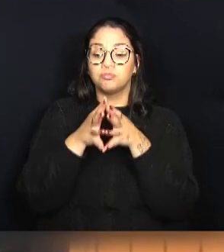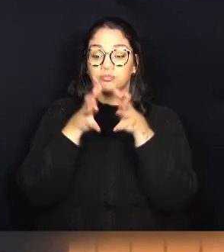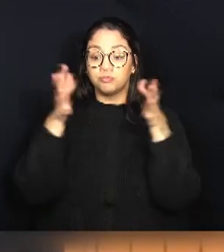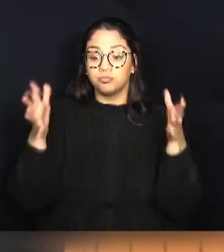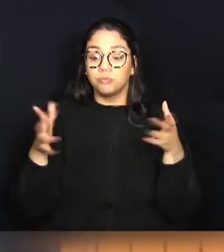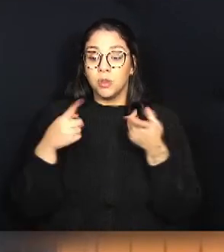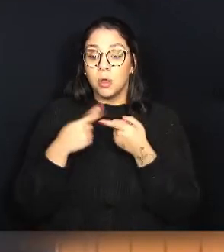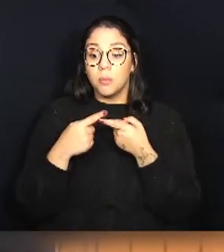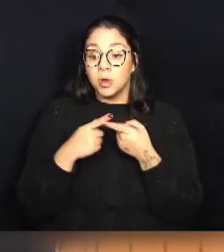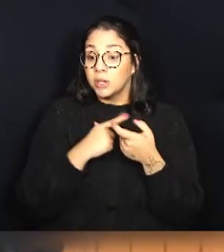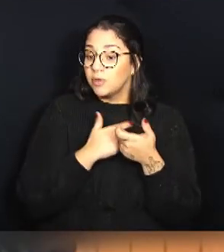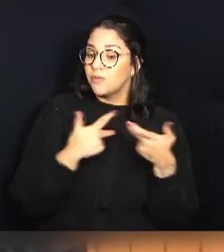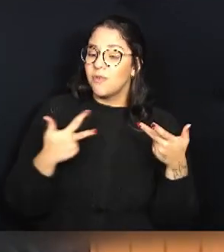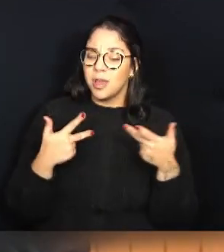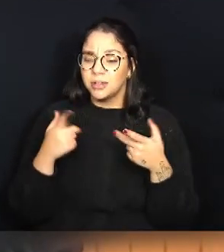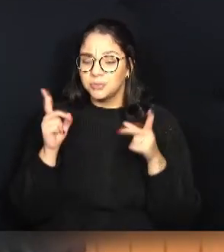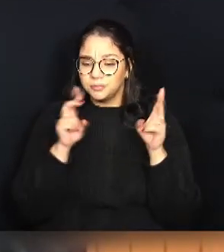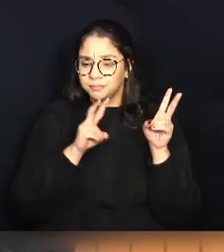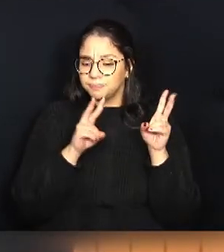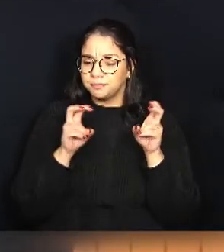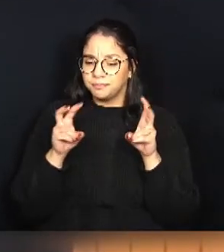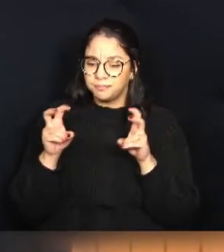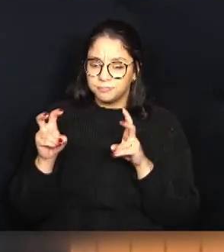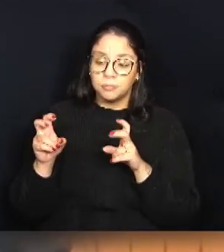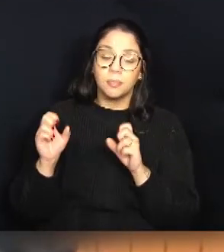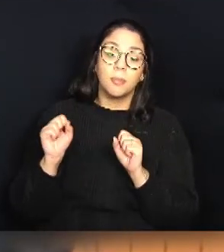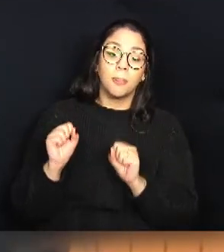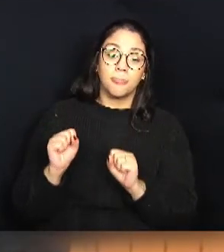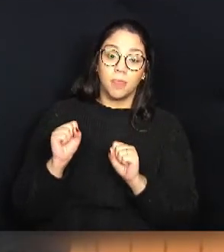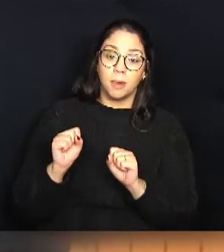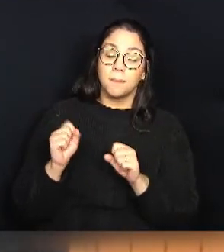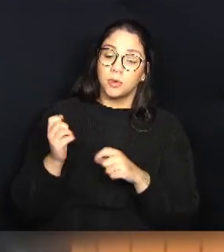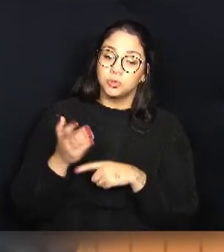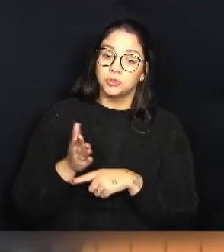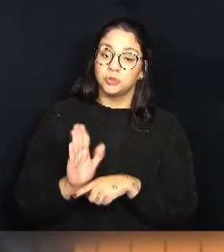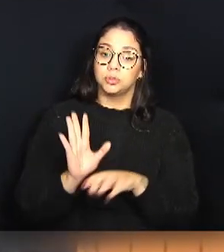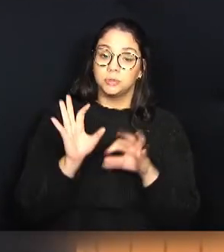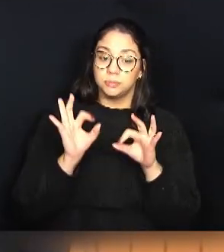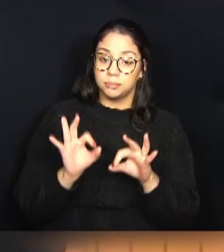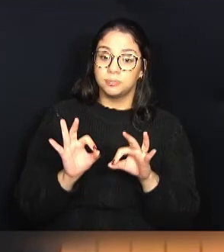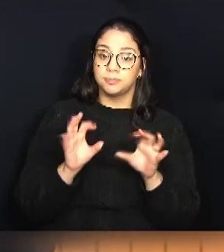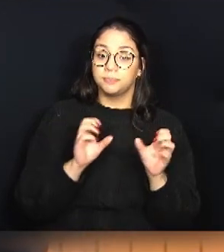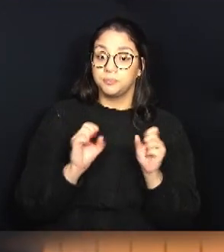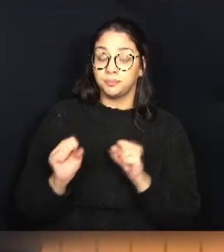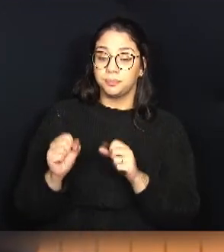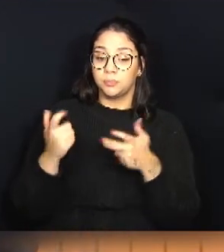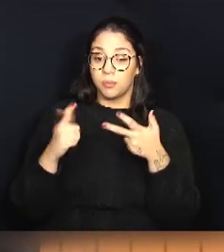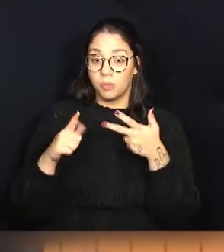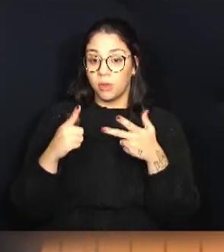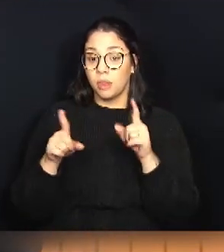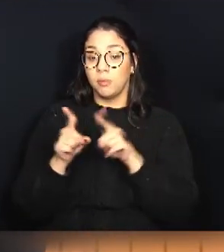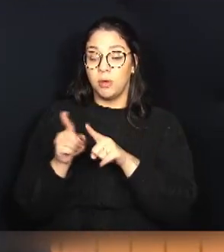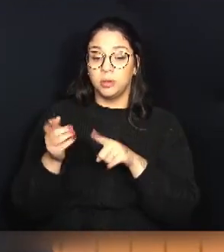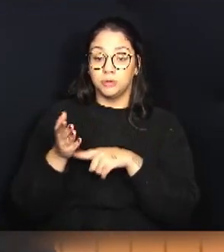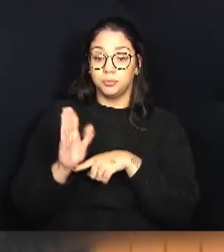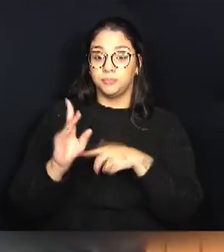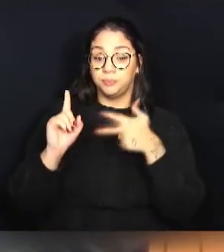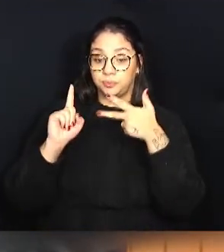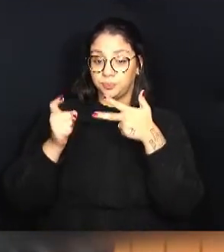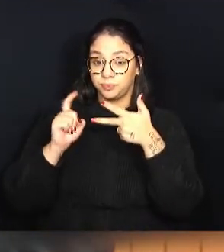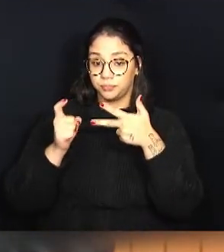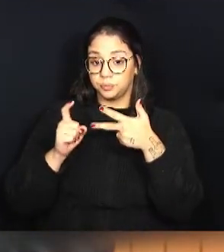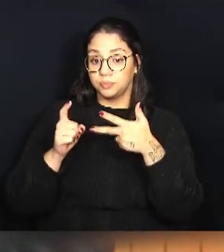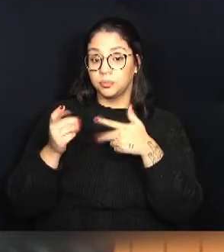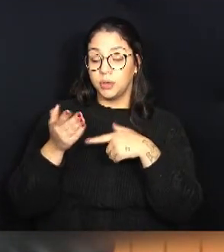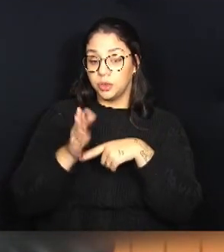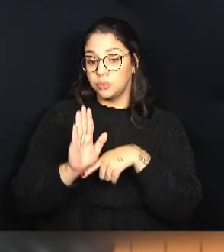temos vários assuntos que eu acho que poderemos ajudar muito no Poder Legislativo, para poder ajudar o Executivo a ajudar as